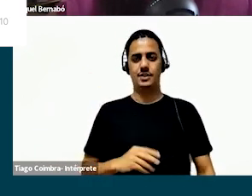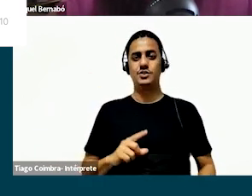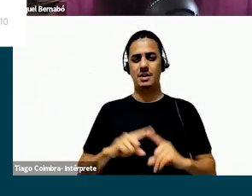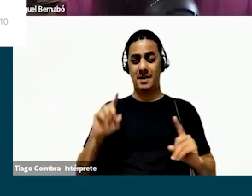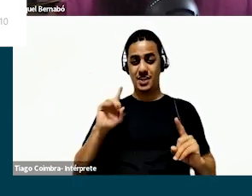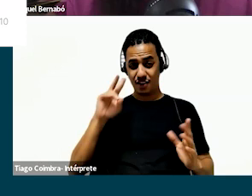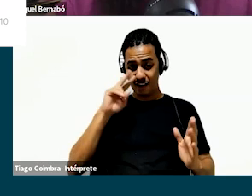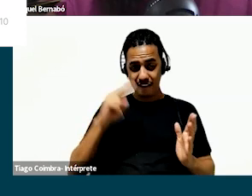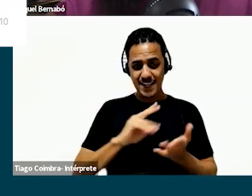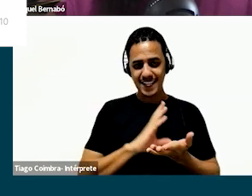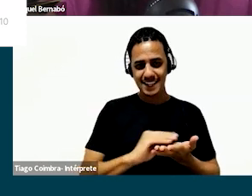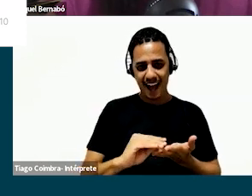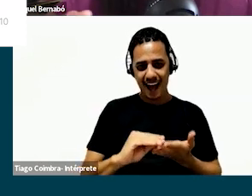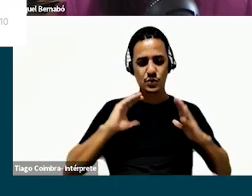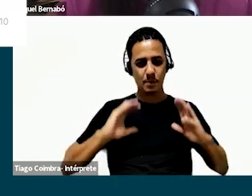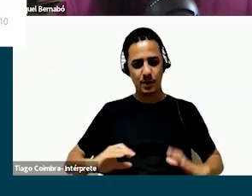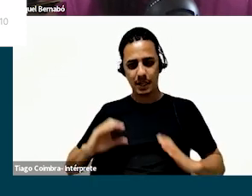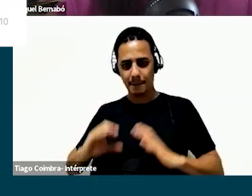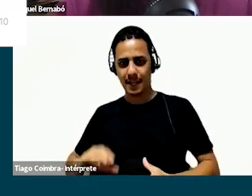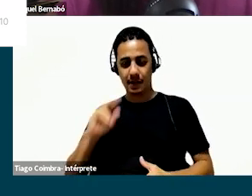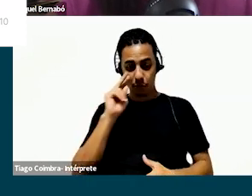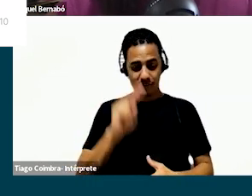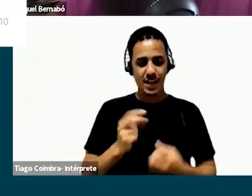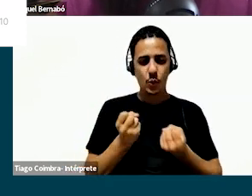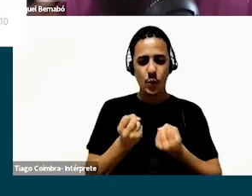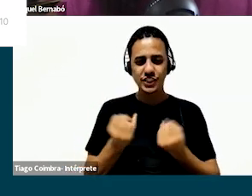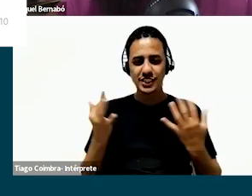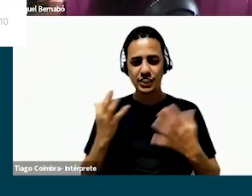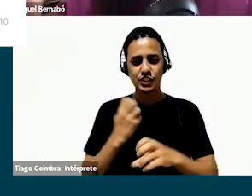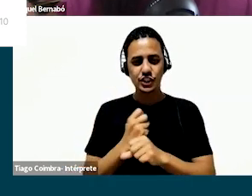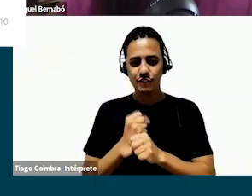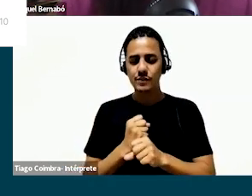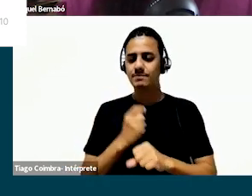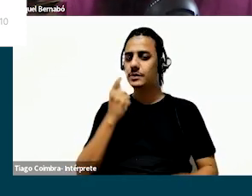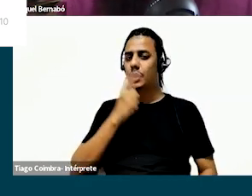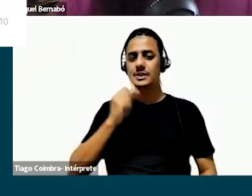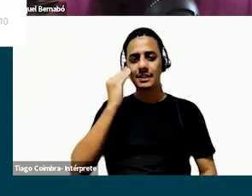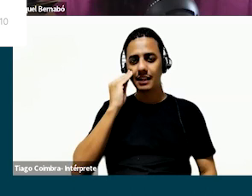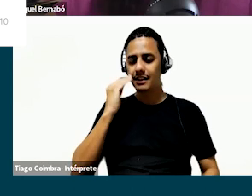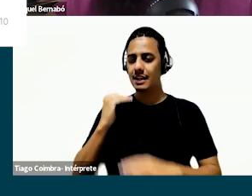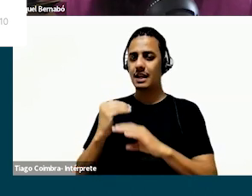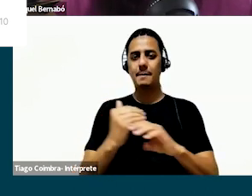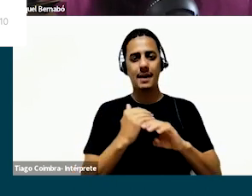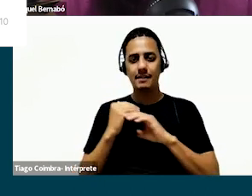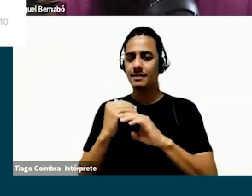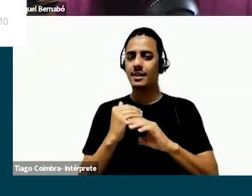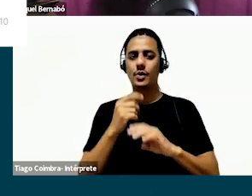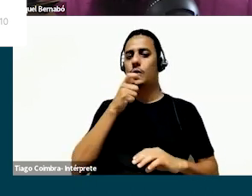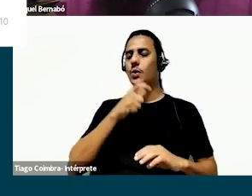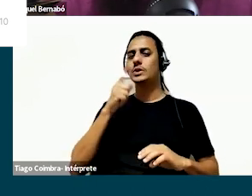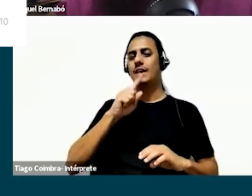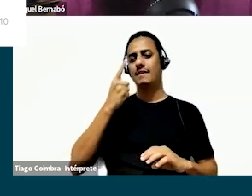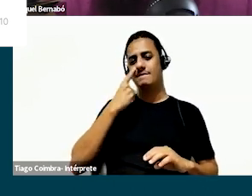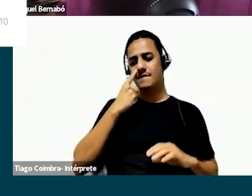nenhuma oportunidade. Só que olhando só para os dados que a gente tinha, os dados de comportamento, os dados quantitativos, eles não estavam conseguindo entender